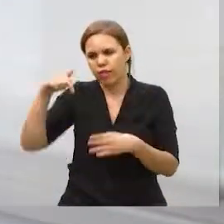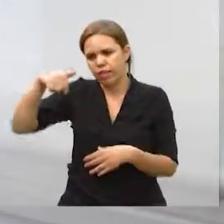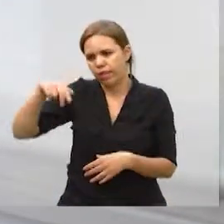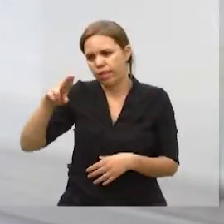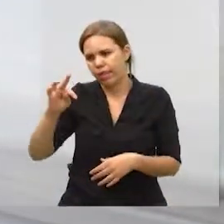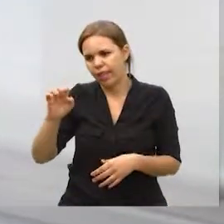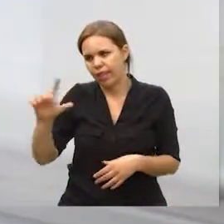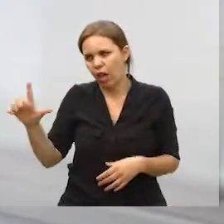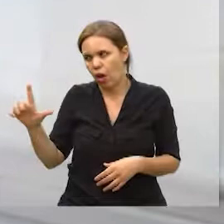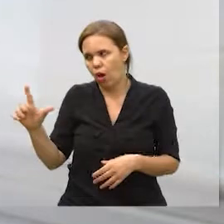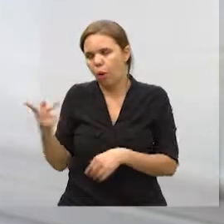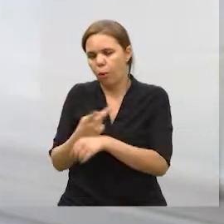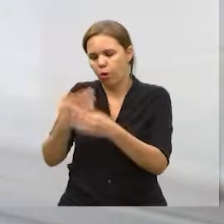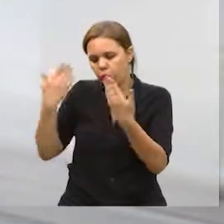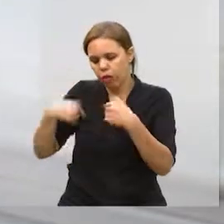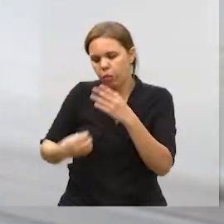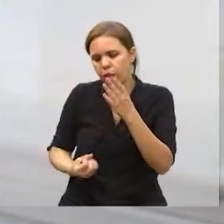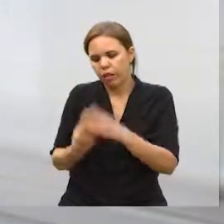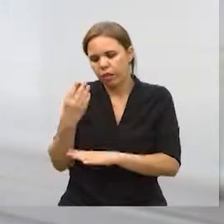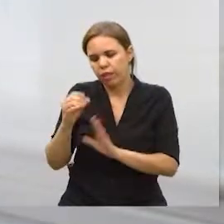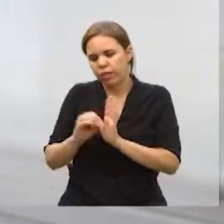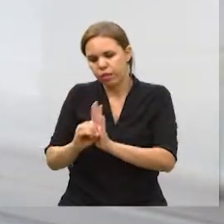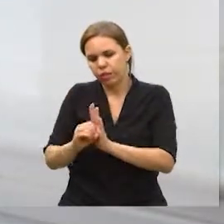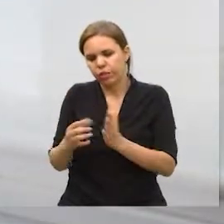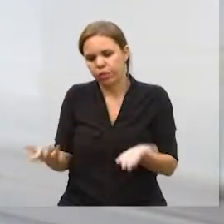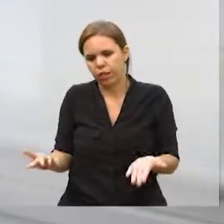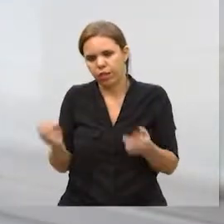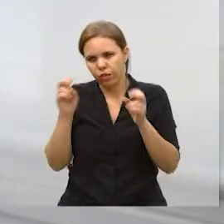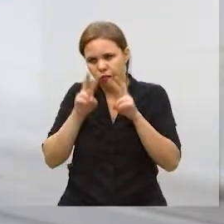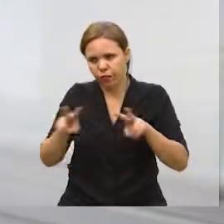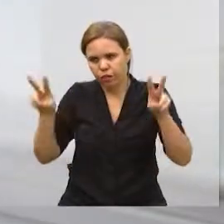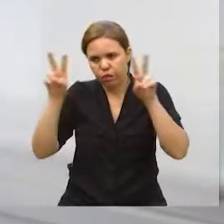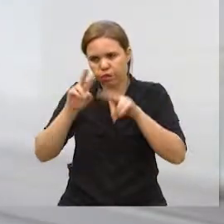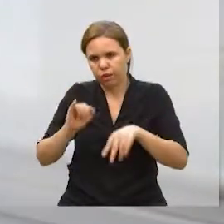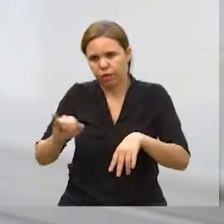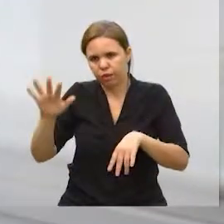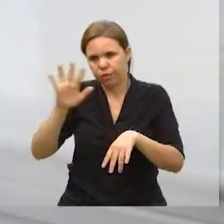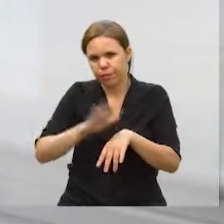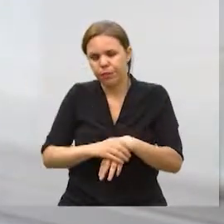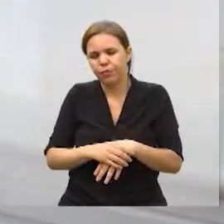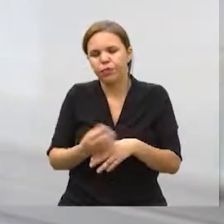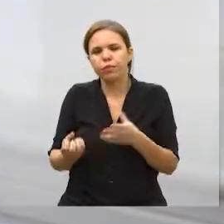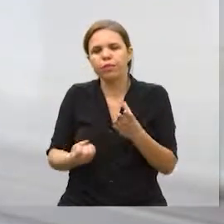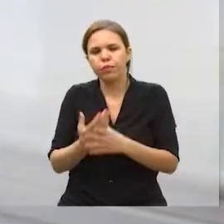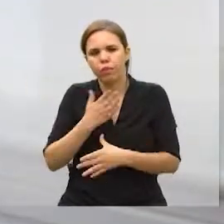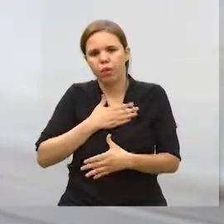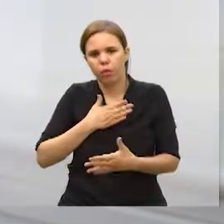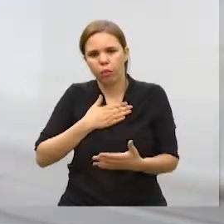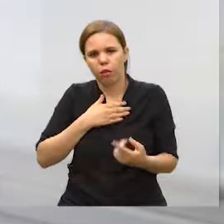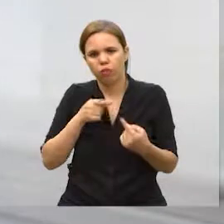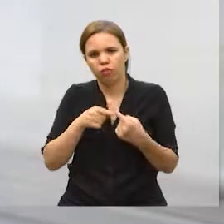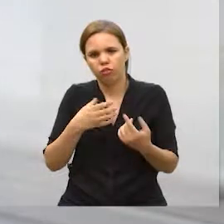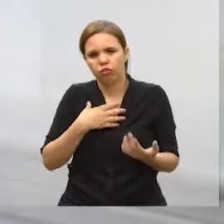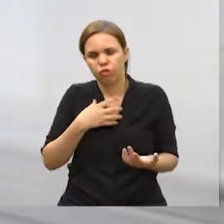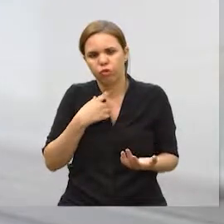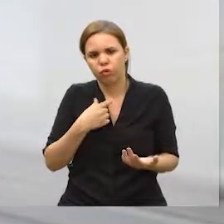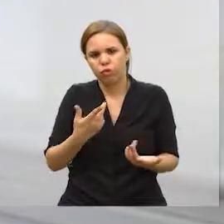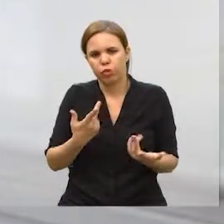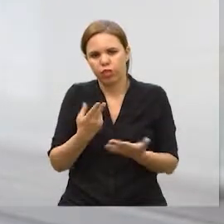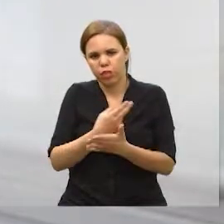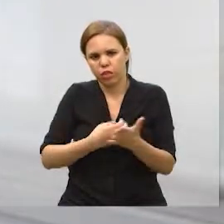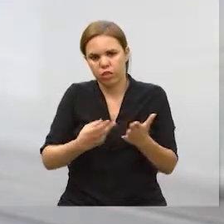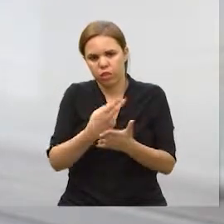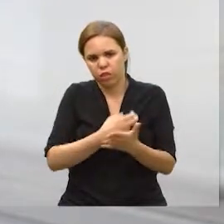me procuram para criar identidades visuais, elas queriam que tivesse o meu traço, o